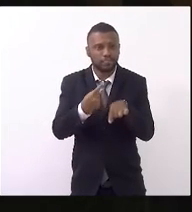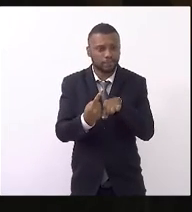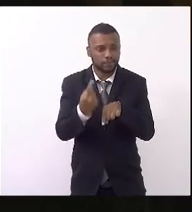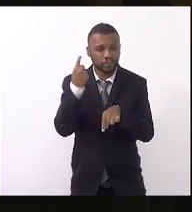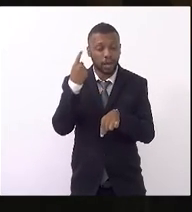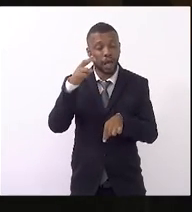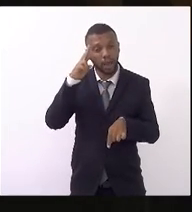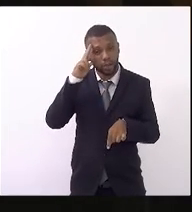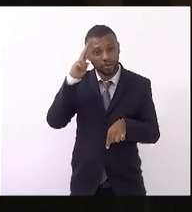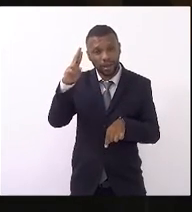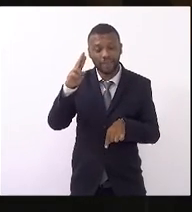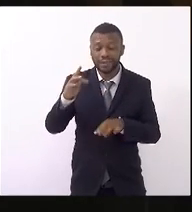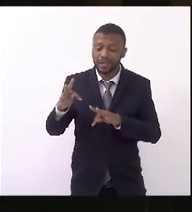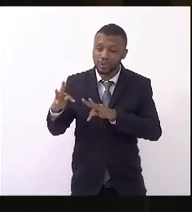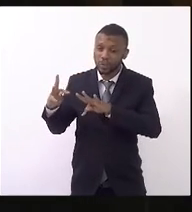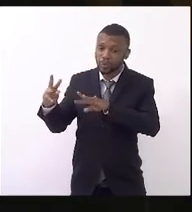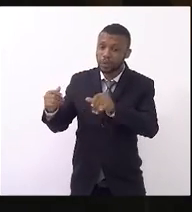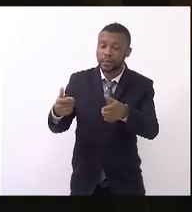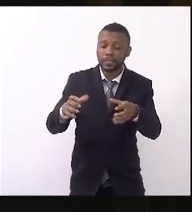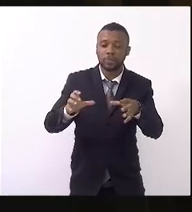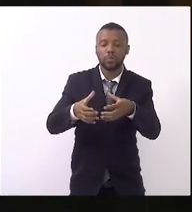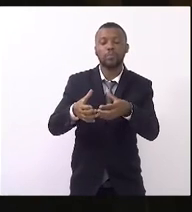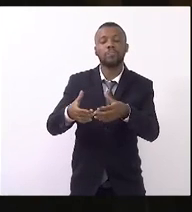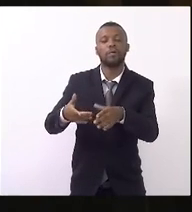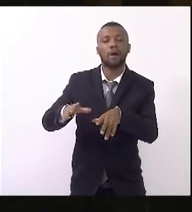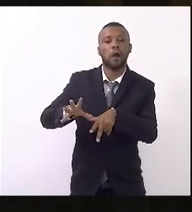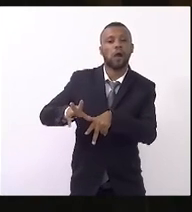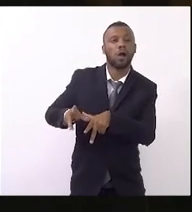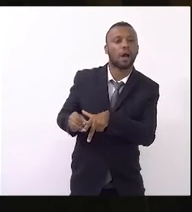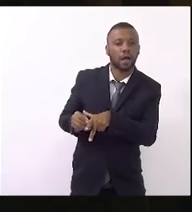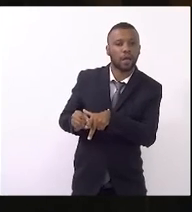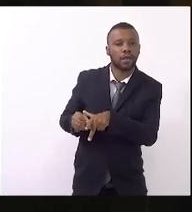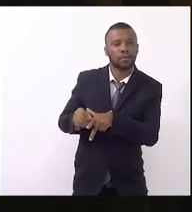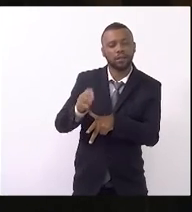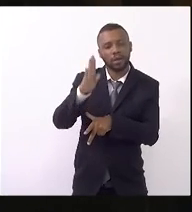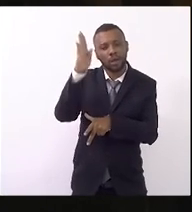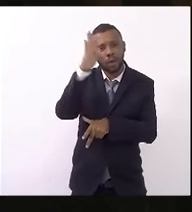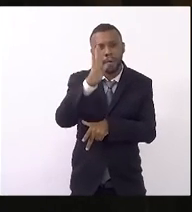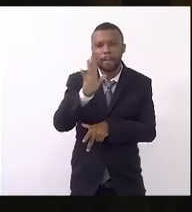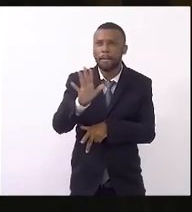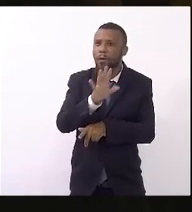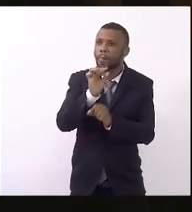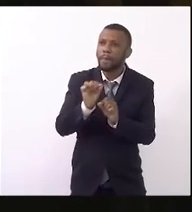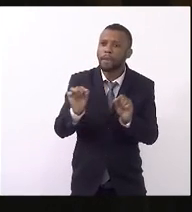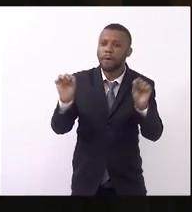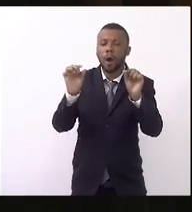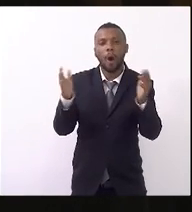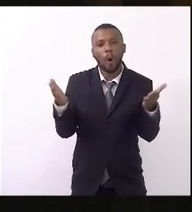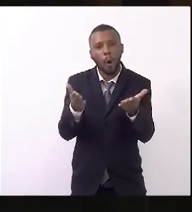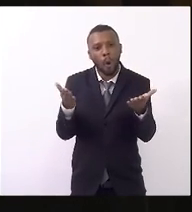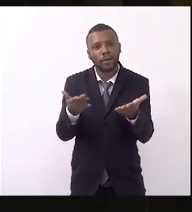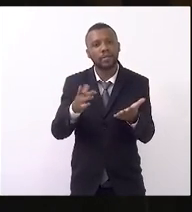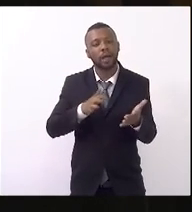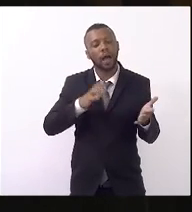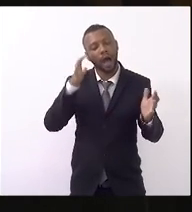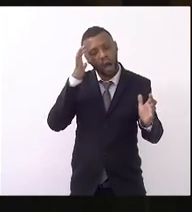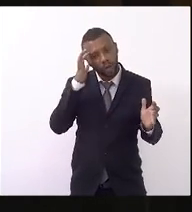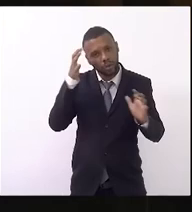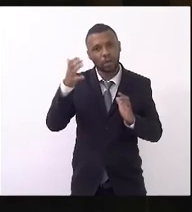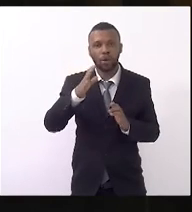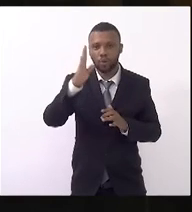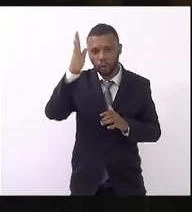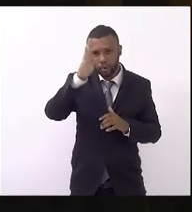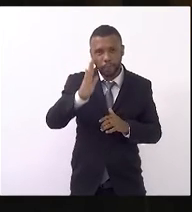o chefe de toda essa quadrilha instalada no nosso país, hoje seja a solução do